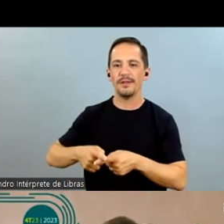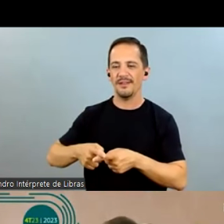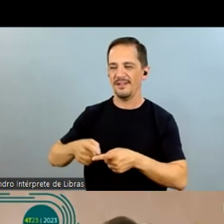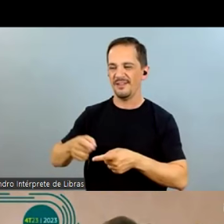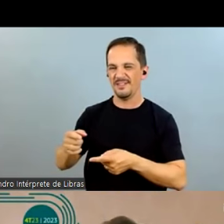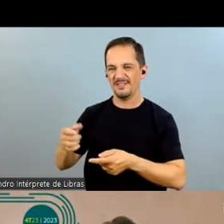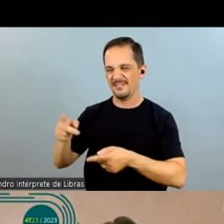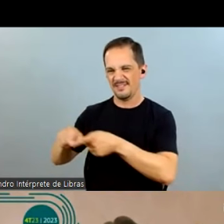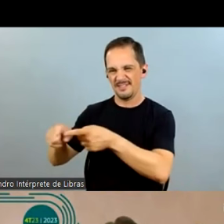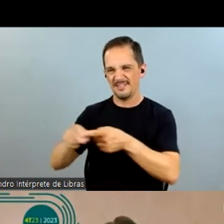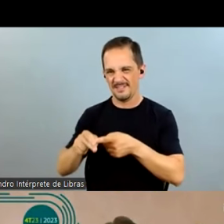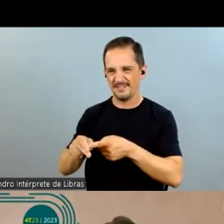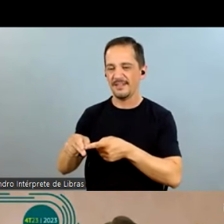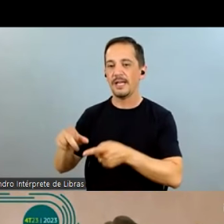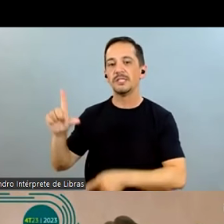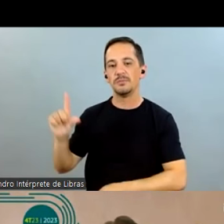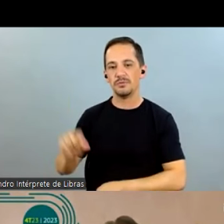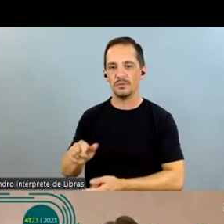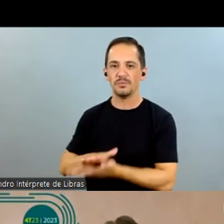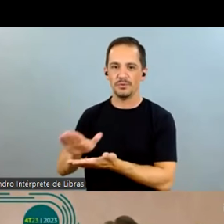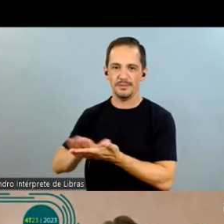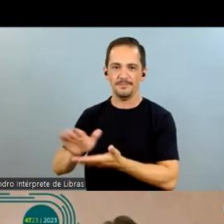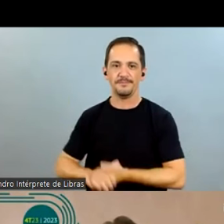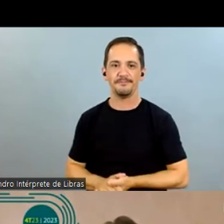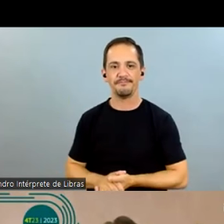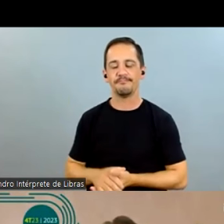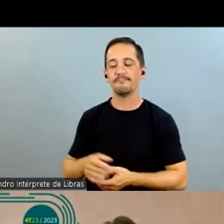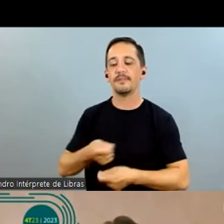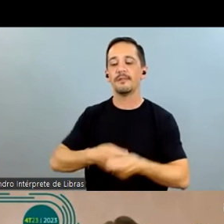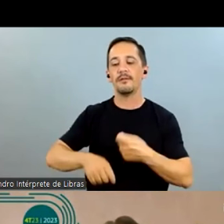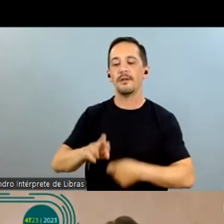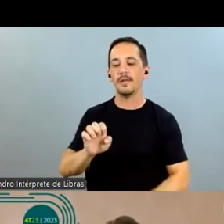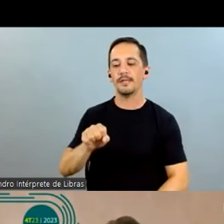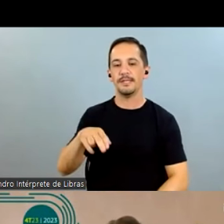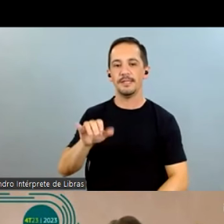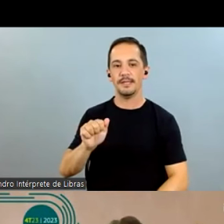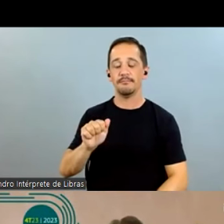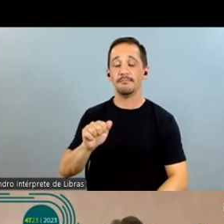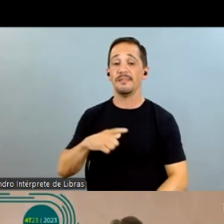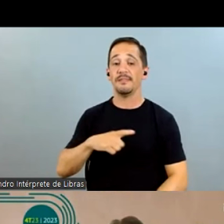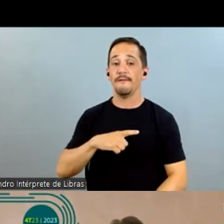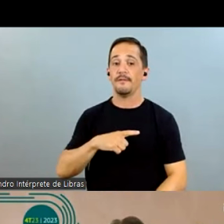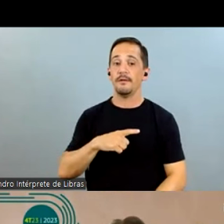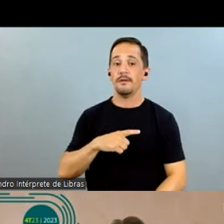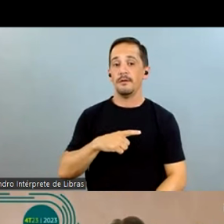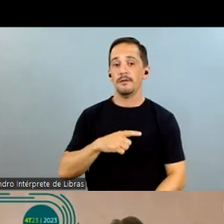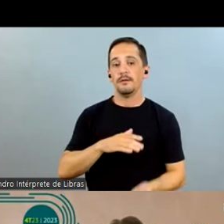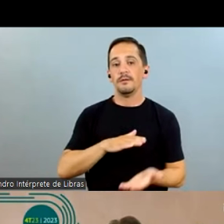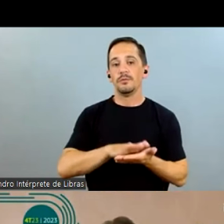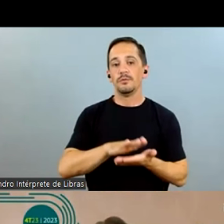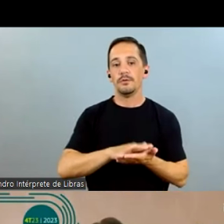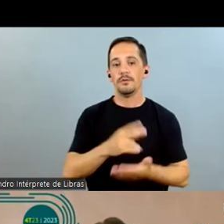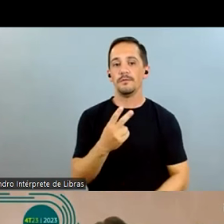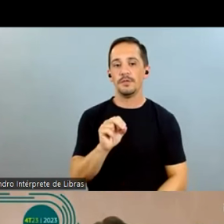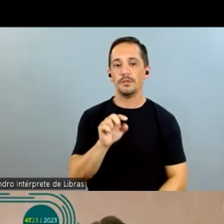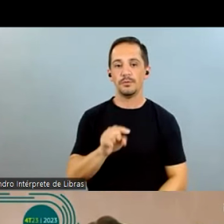nos gráficos anteriores e no negócio resinas uma evolução uma queda do volume de 20.3 por né